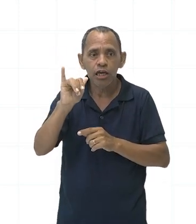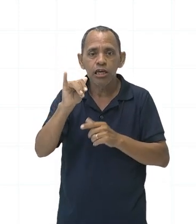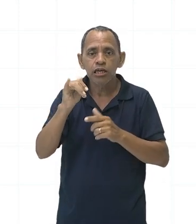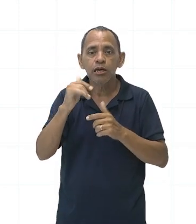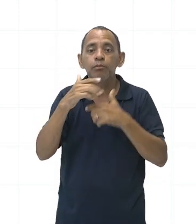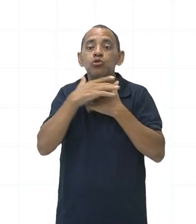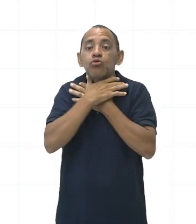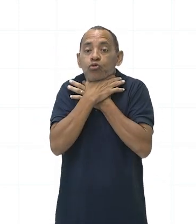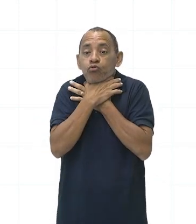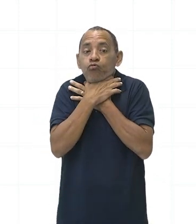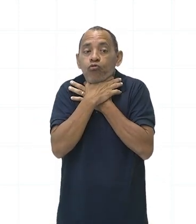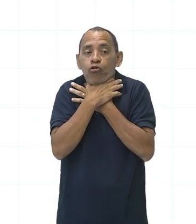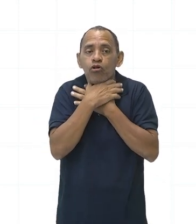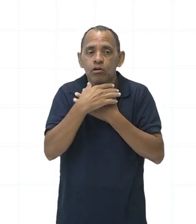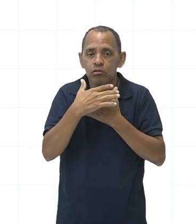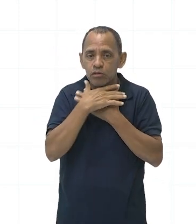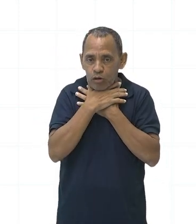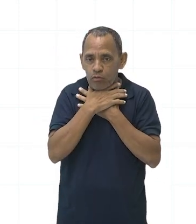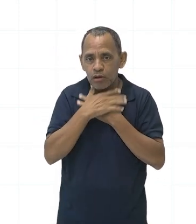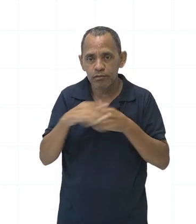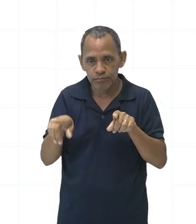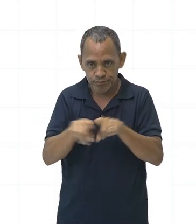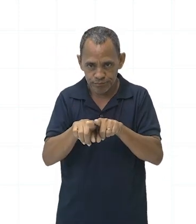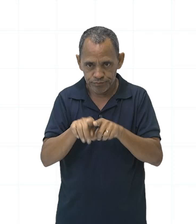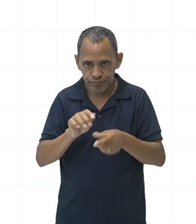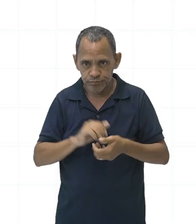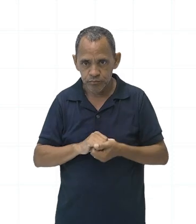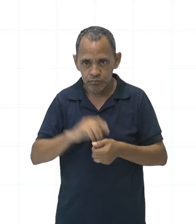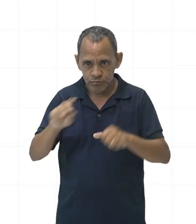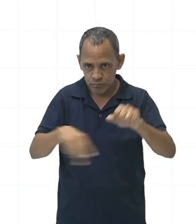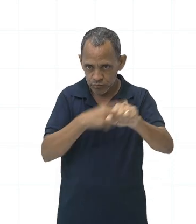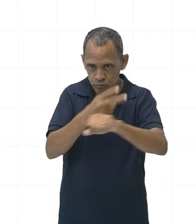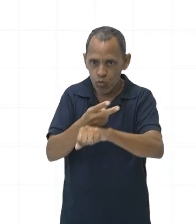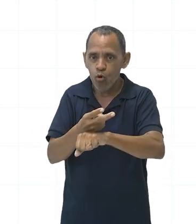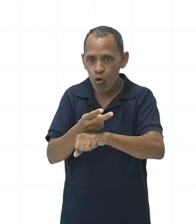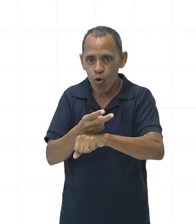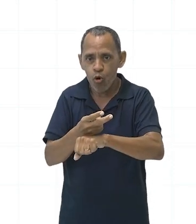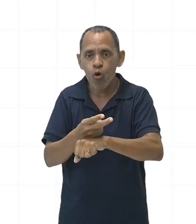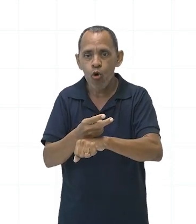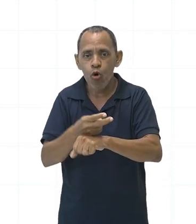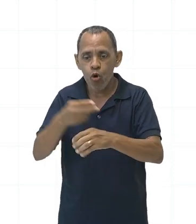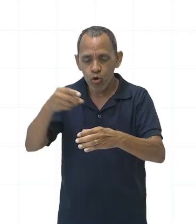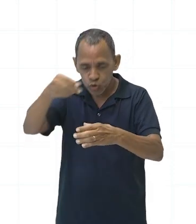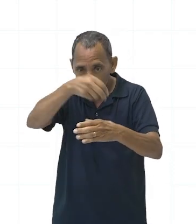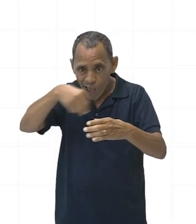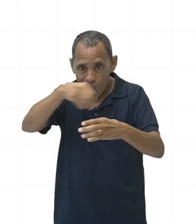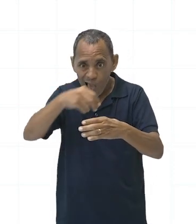se recuperar, você pode dar a ele água com açúcar, tá bom? E se os